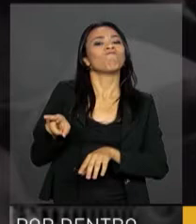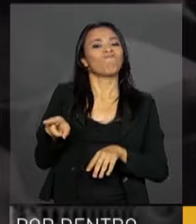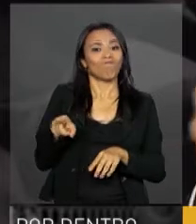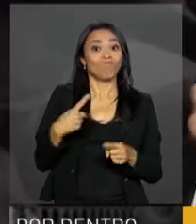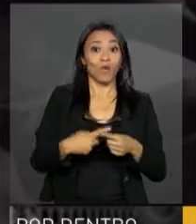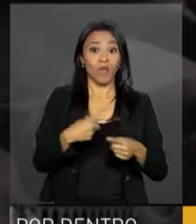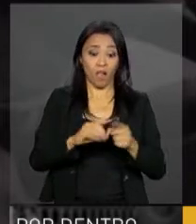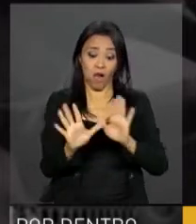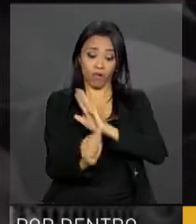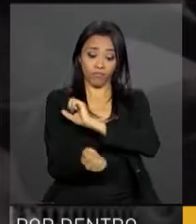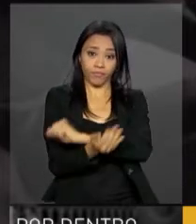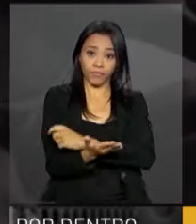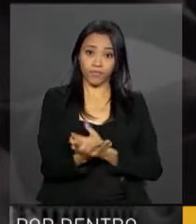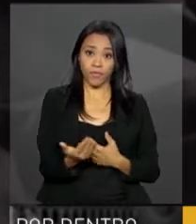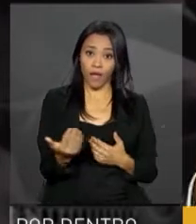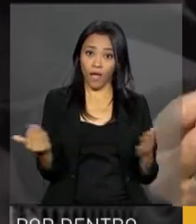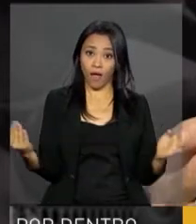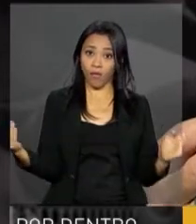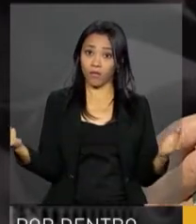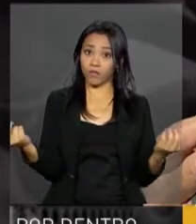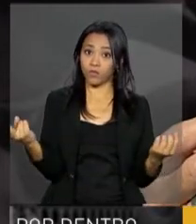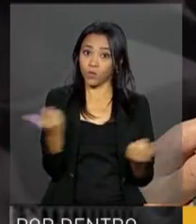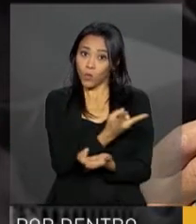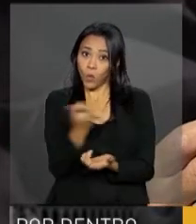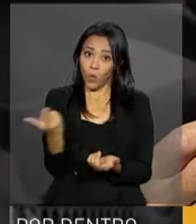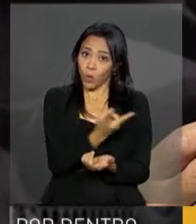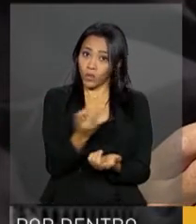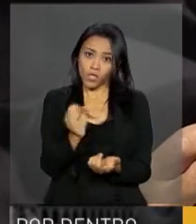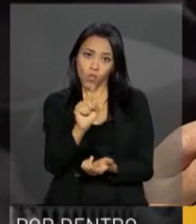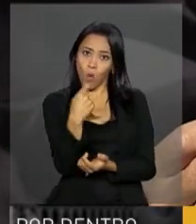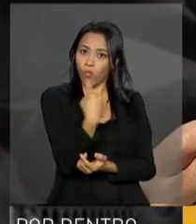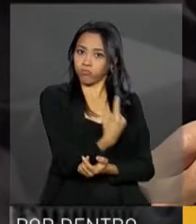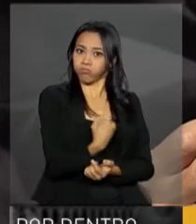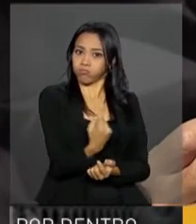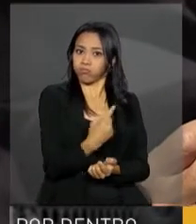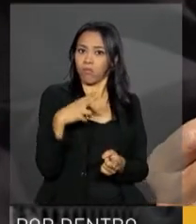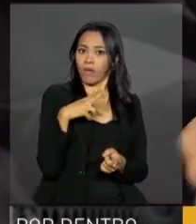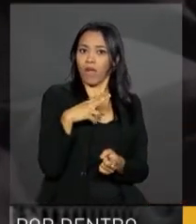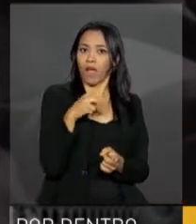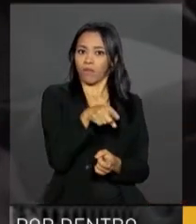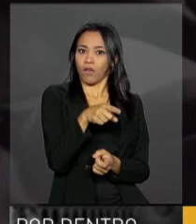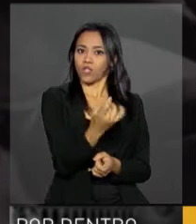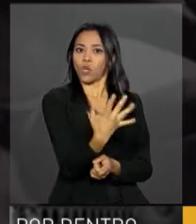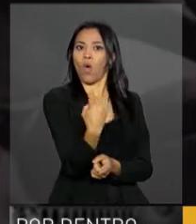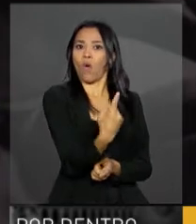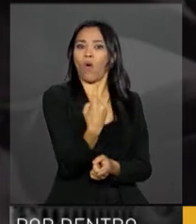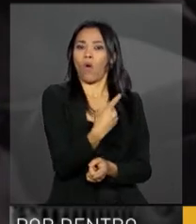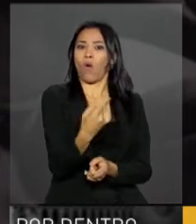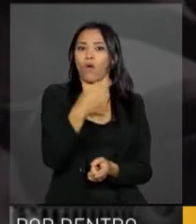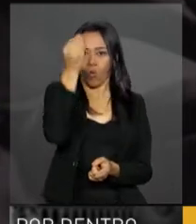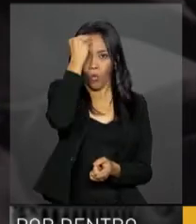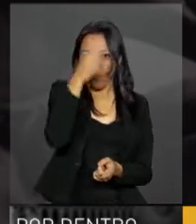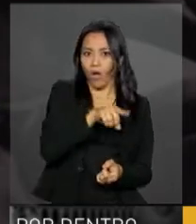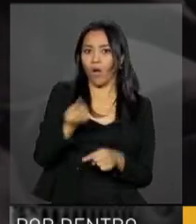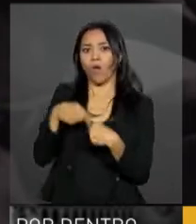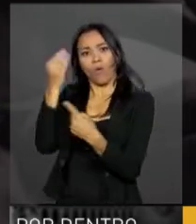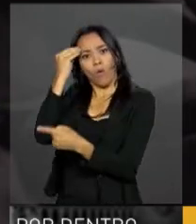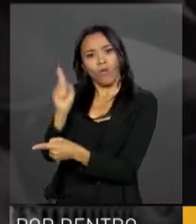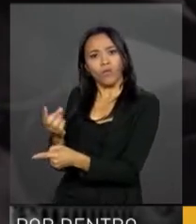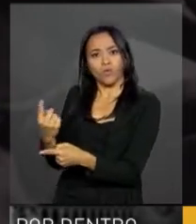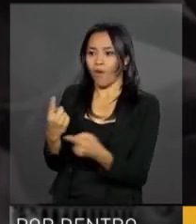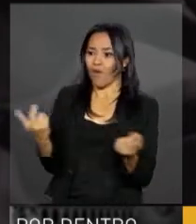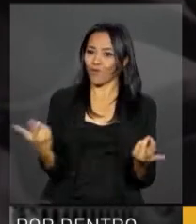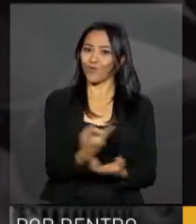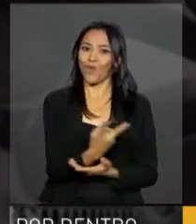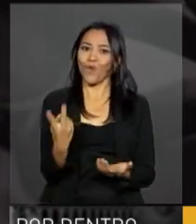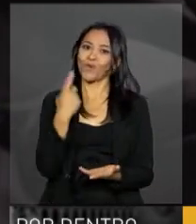é uma avenida de duas mãos. Ninguém, não é? O setor privado não é corrupto sozinho. O setor público não é corrupto sozinho. Há um